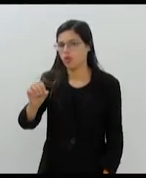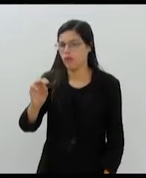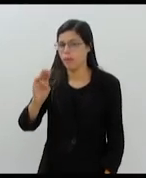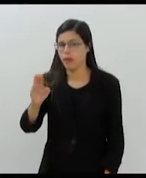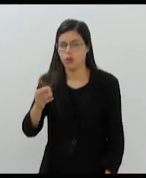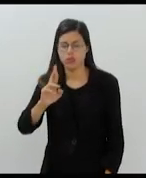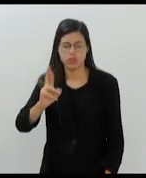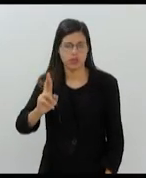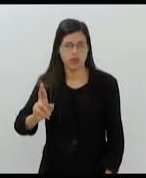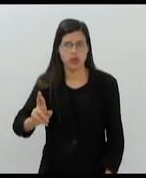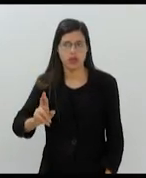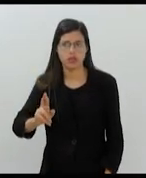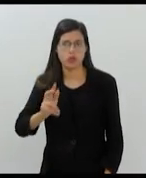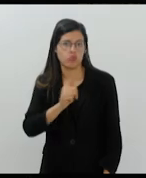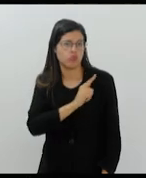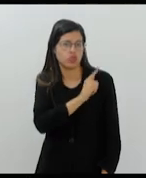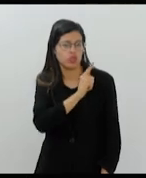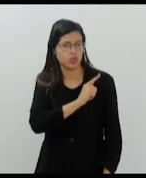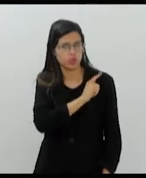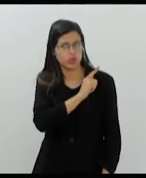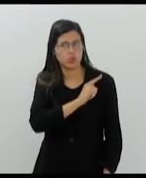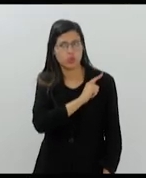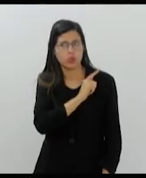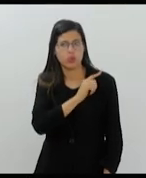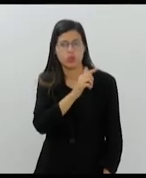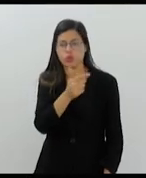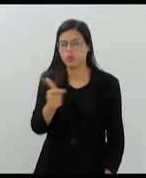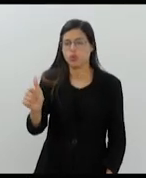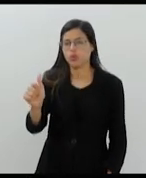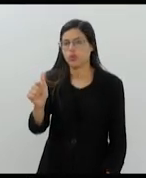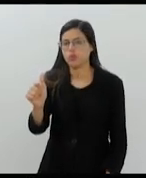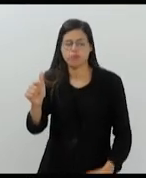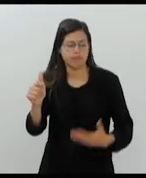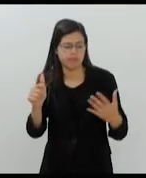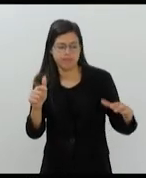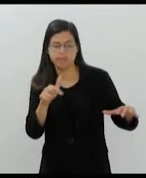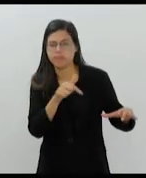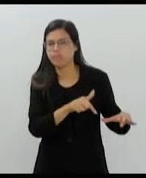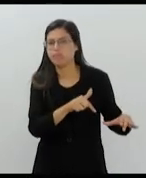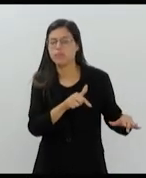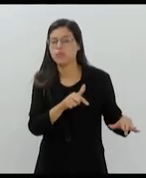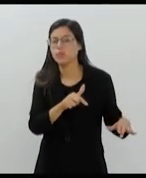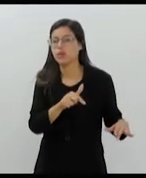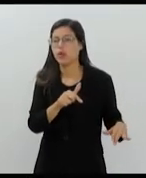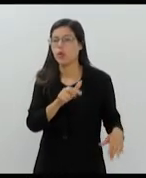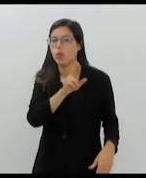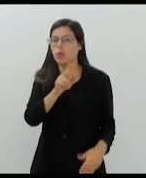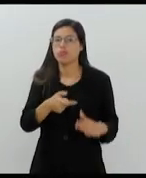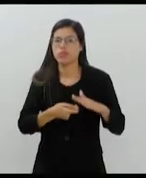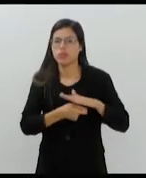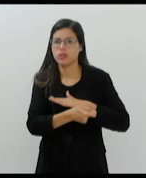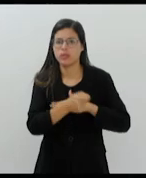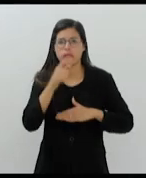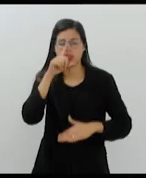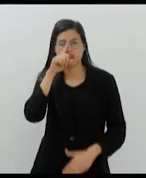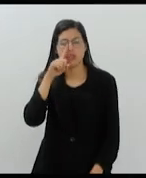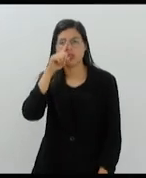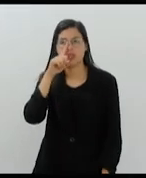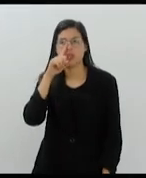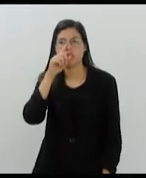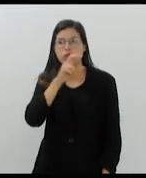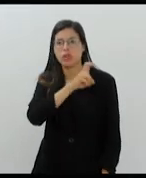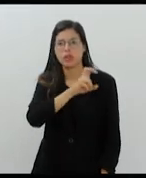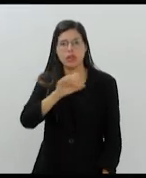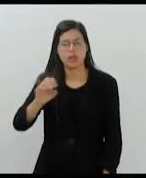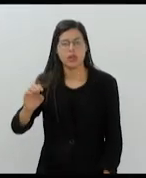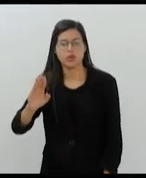R$4,9 bilhões, os gestores, de outro lado, aplica em atividade de risco